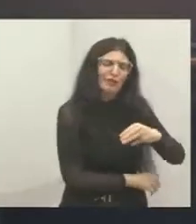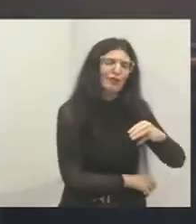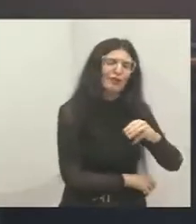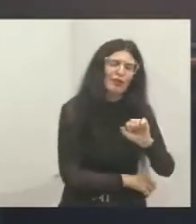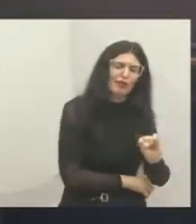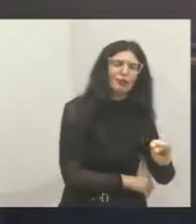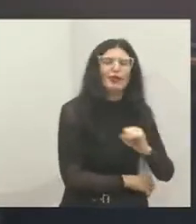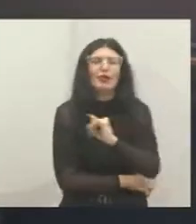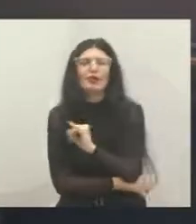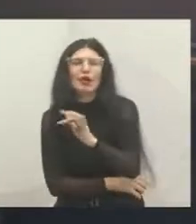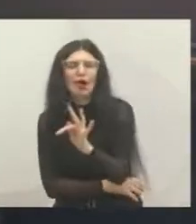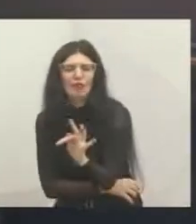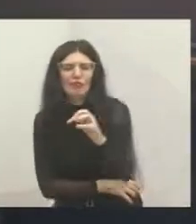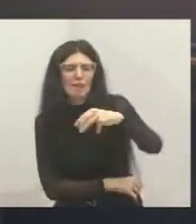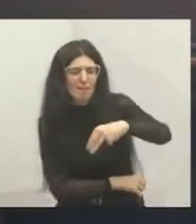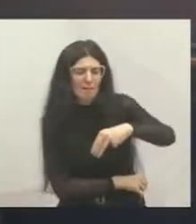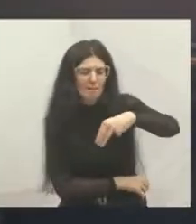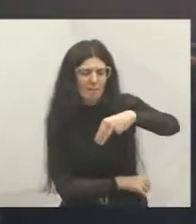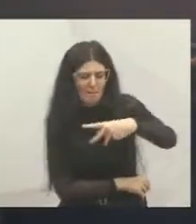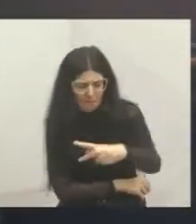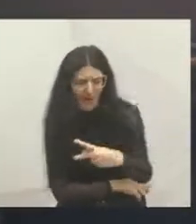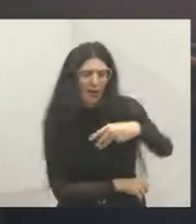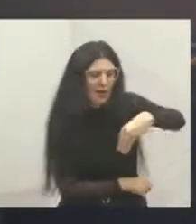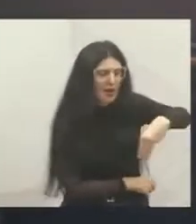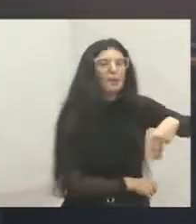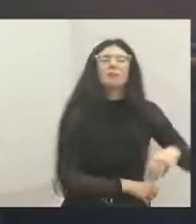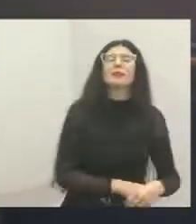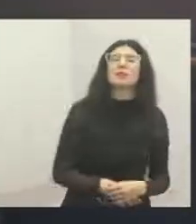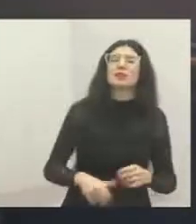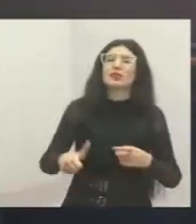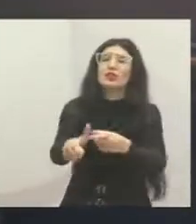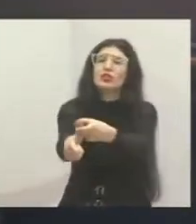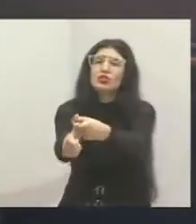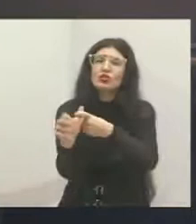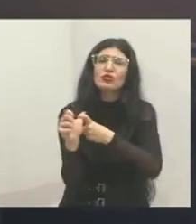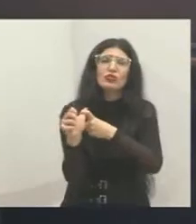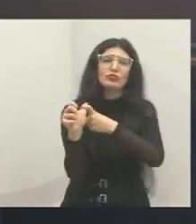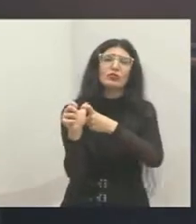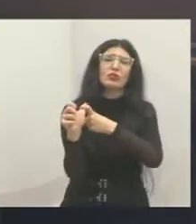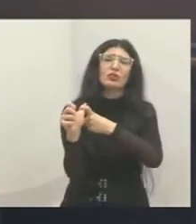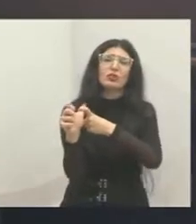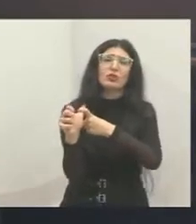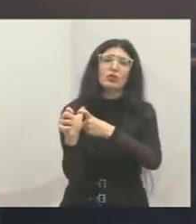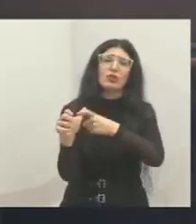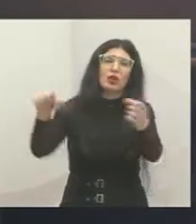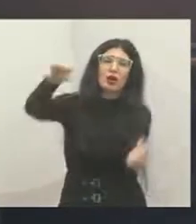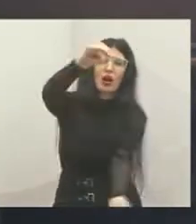IFPM, PVA, só. ICMS.